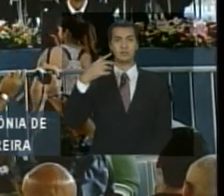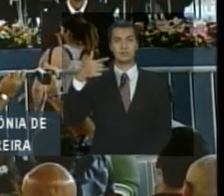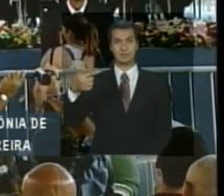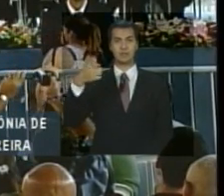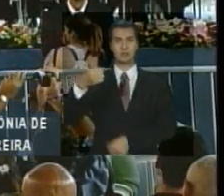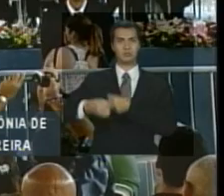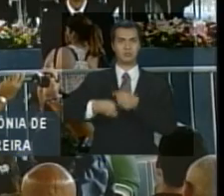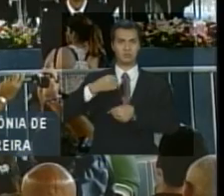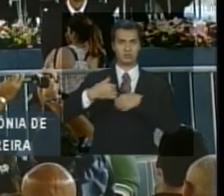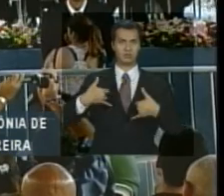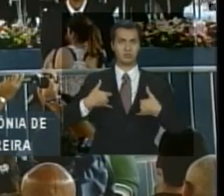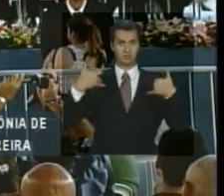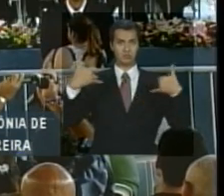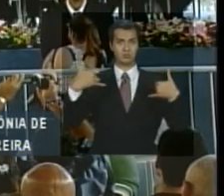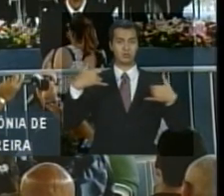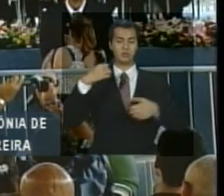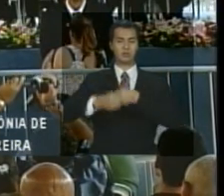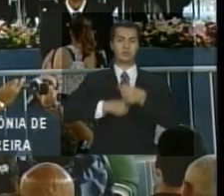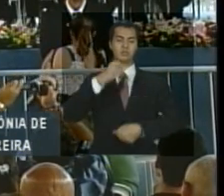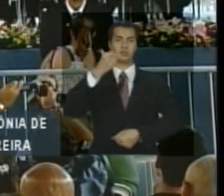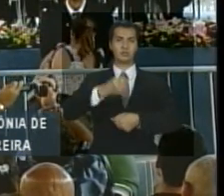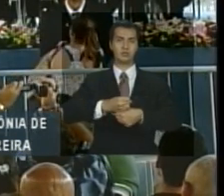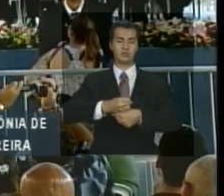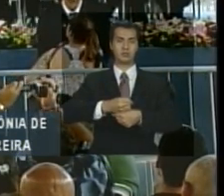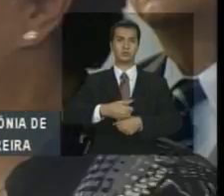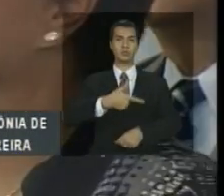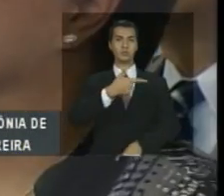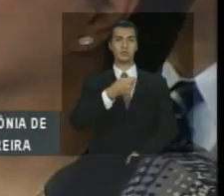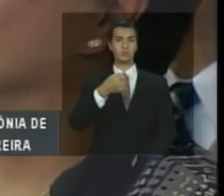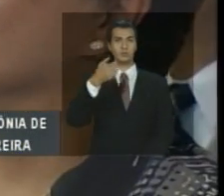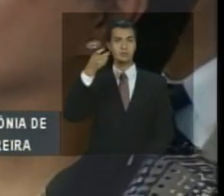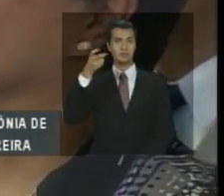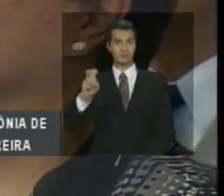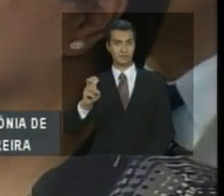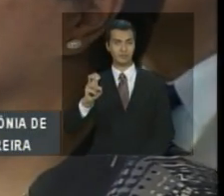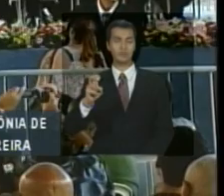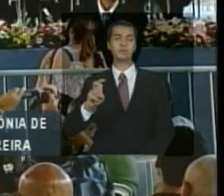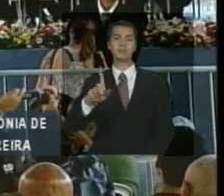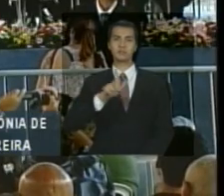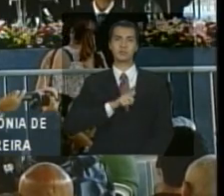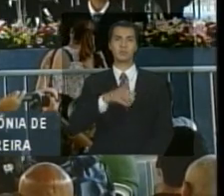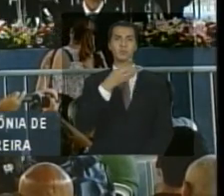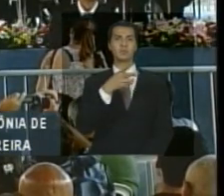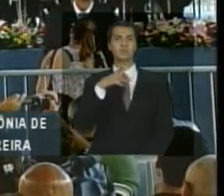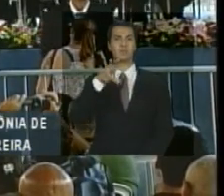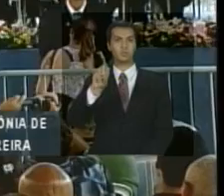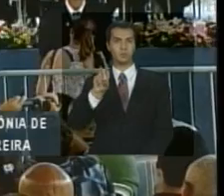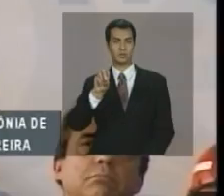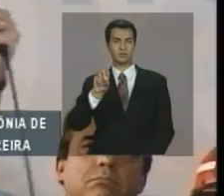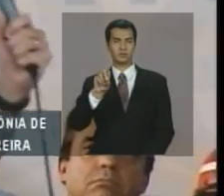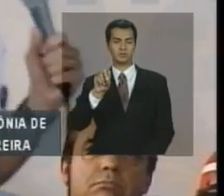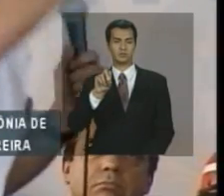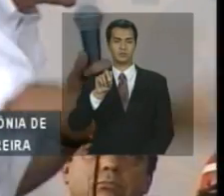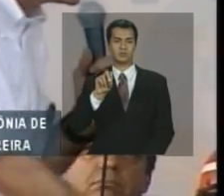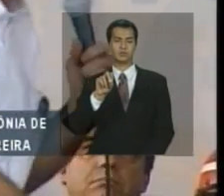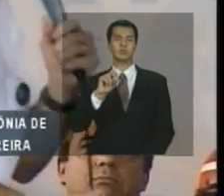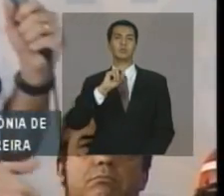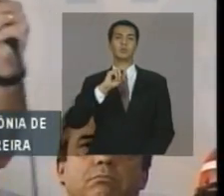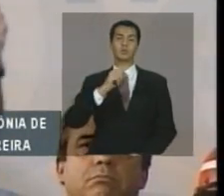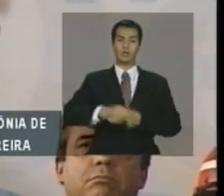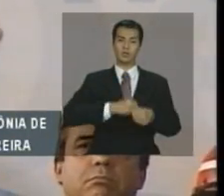2015, que a gente achou que ia ser feriado no Rio, nós vamos completar 450, que até em 2012, Rio mais 20,